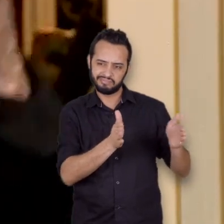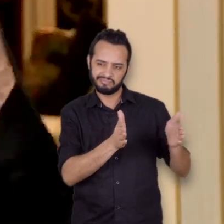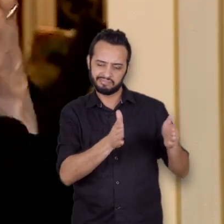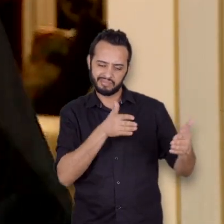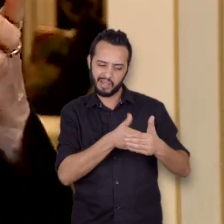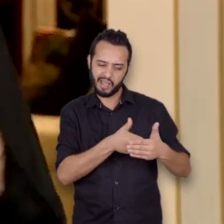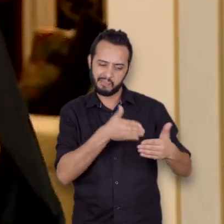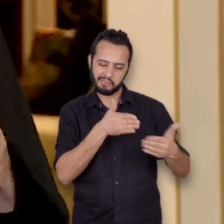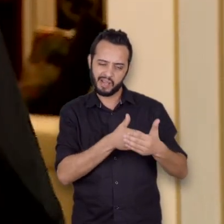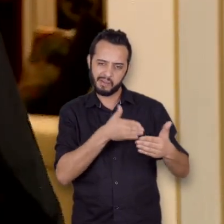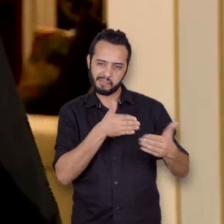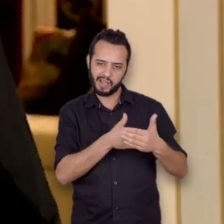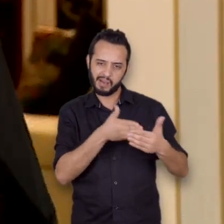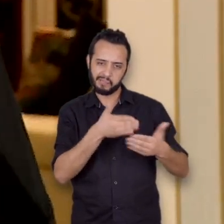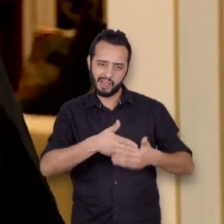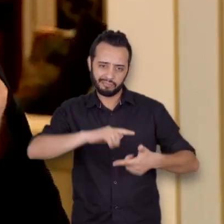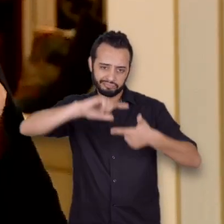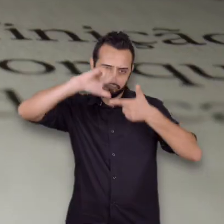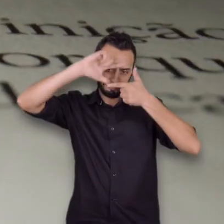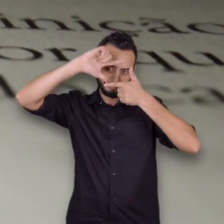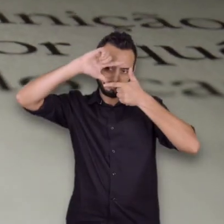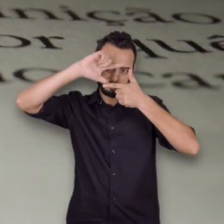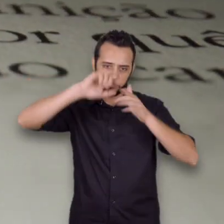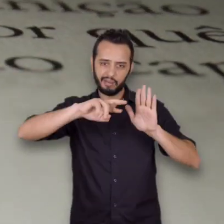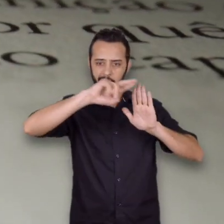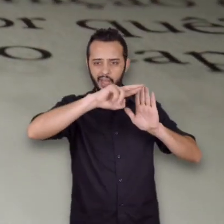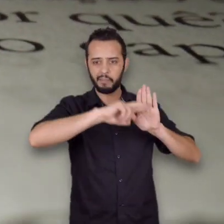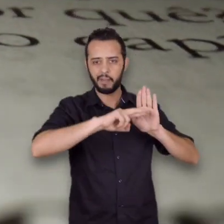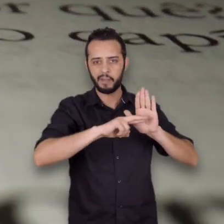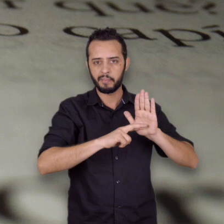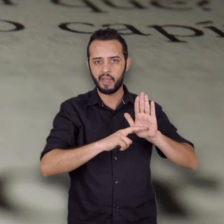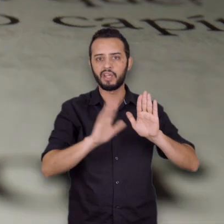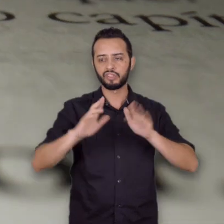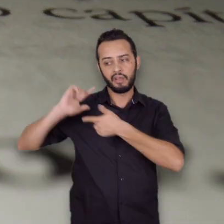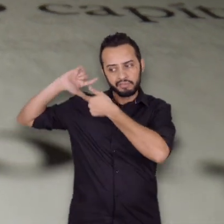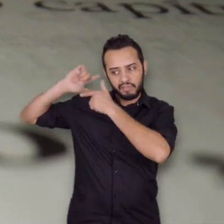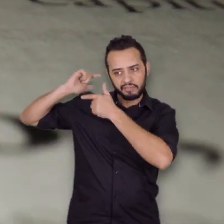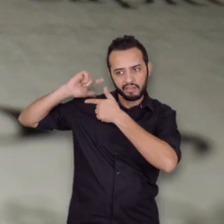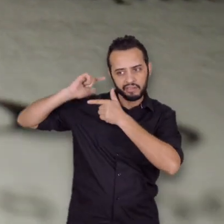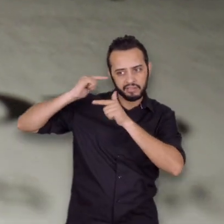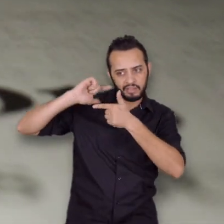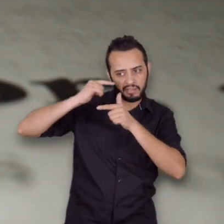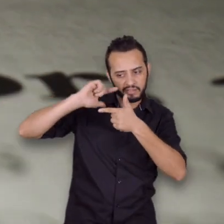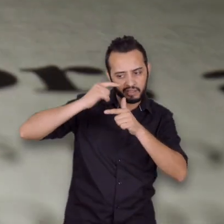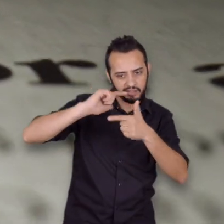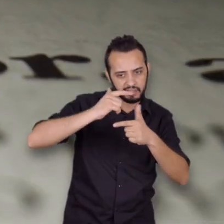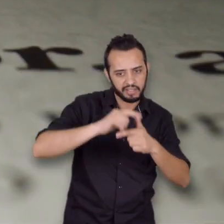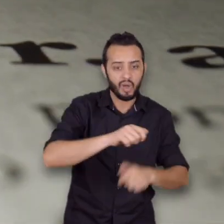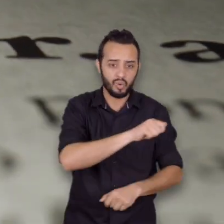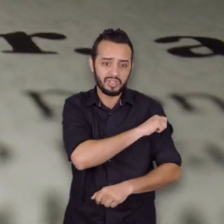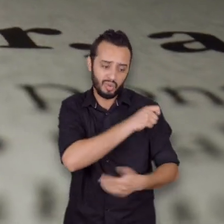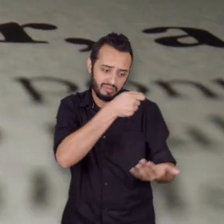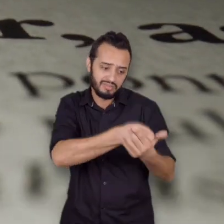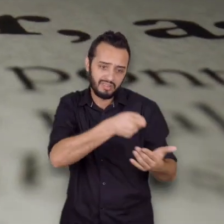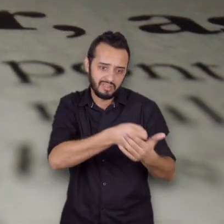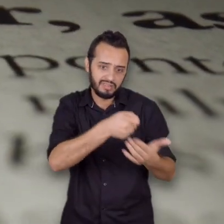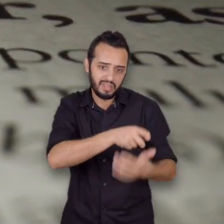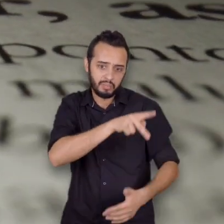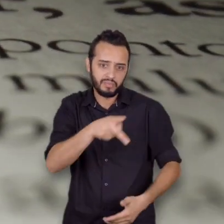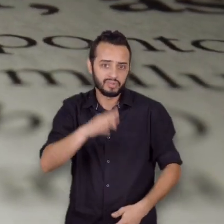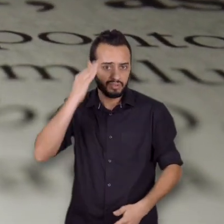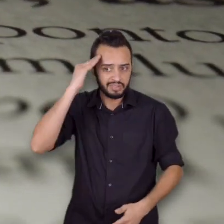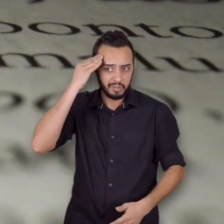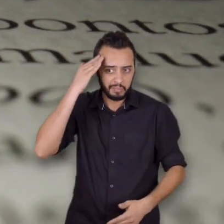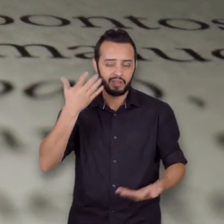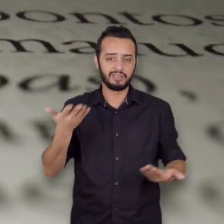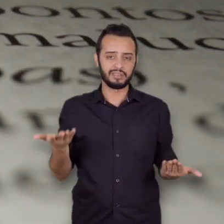aprisionado em determinados parâmetros que a escola aprendeu a usar, usa muito bem, e os alunos também já